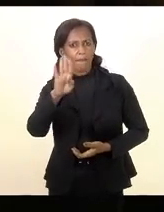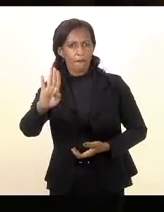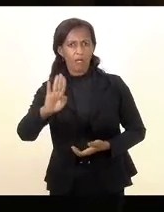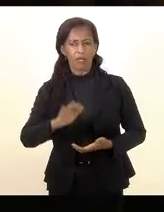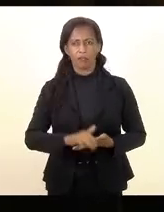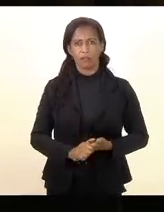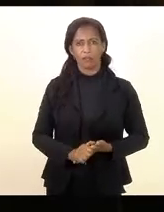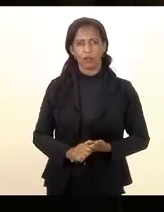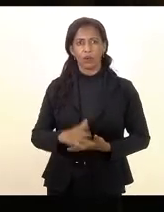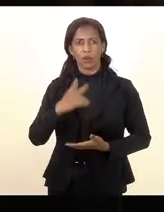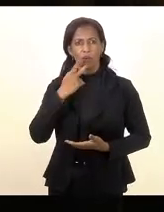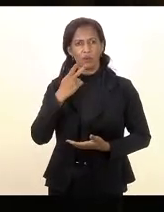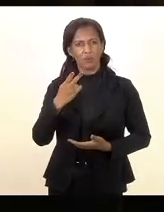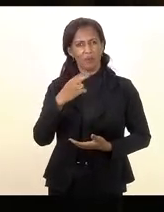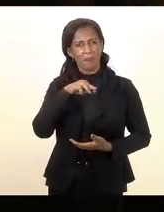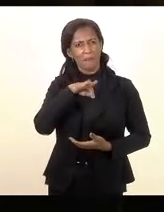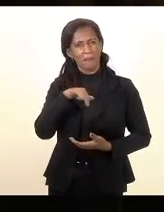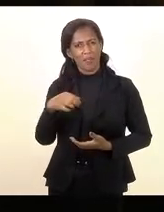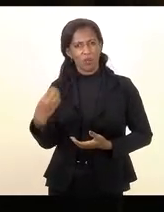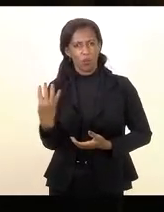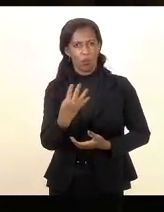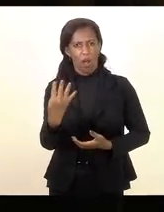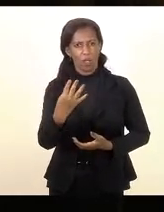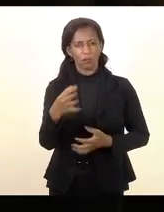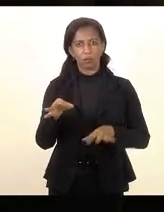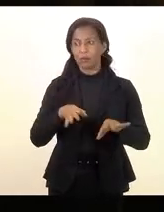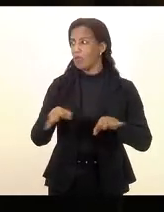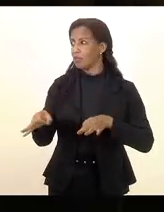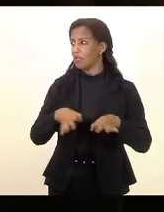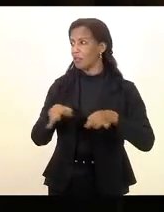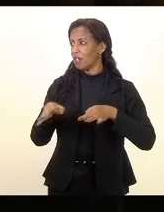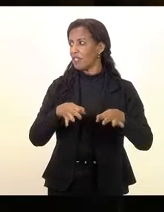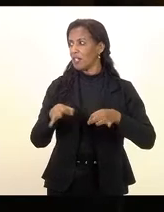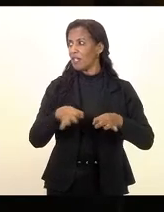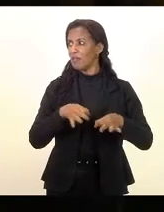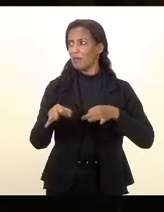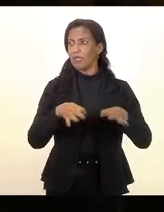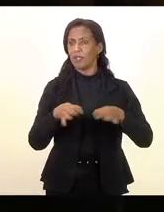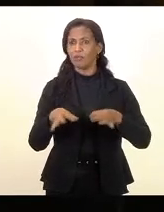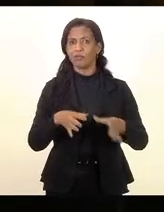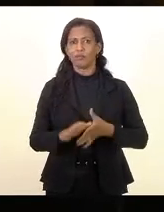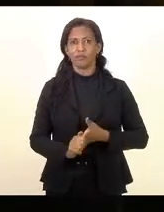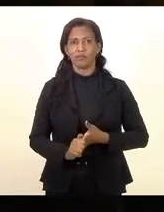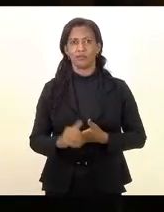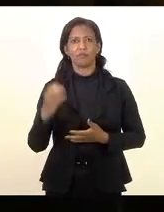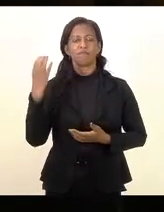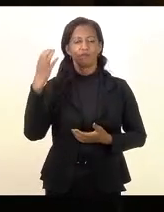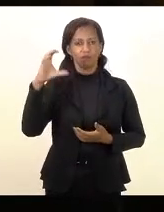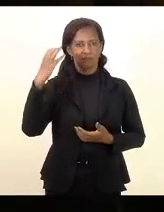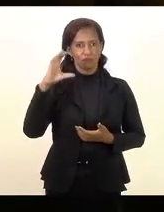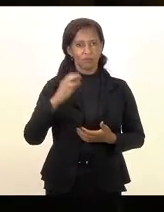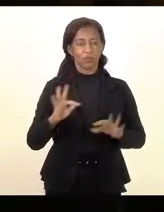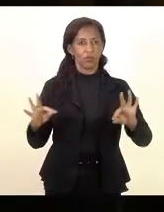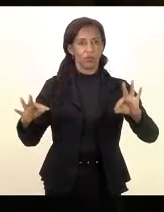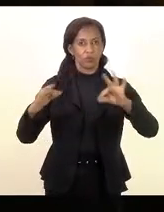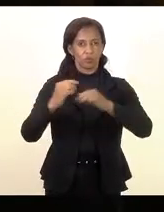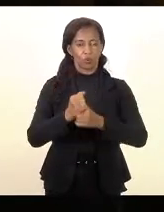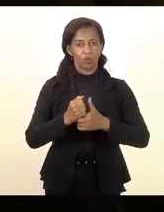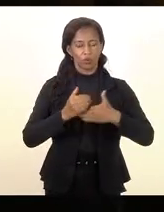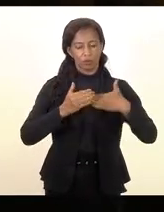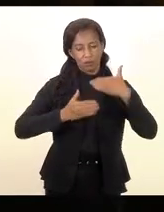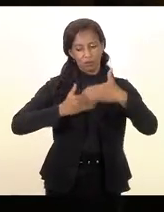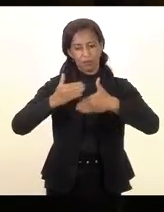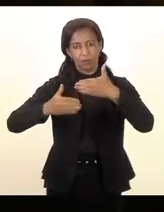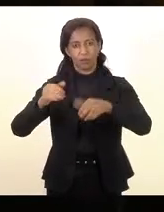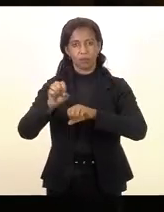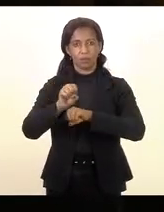educação não ouviu falar da meta 4 do plano nacional de educação que busca a inclusão dos alunos com deficiência em todas as etapas do ensino da